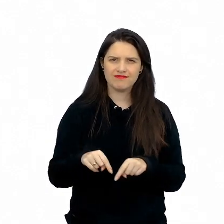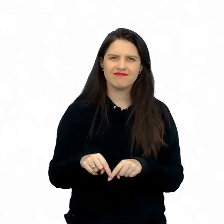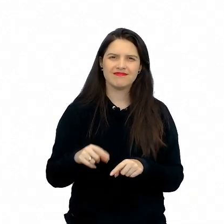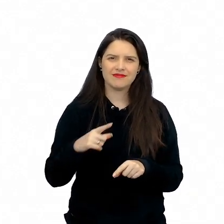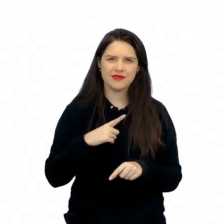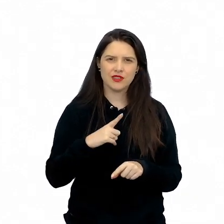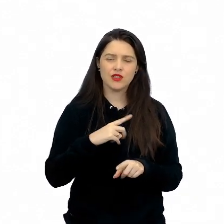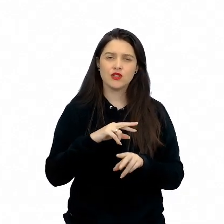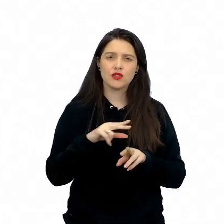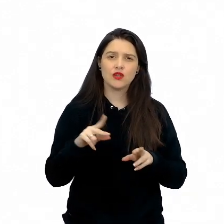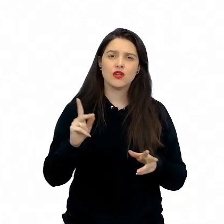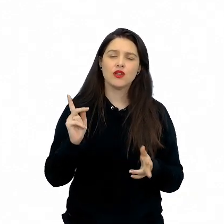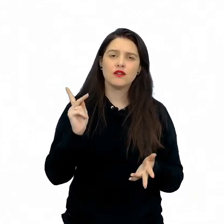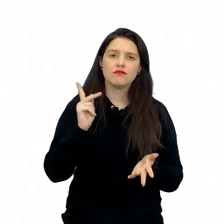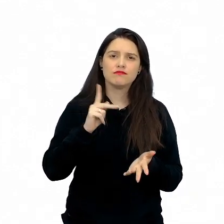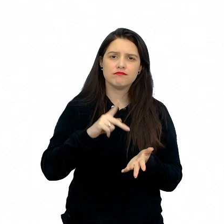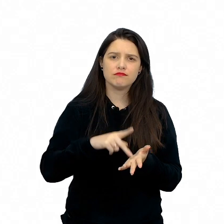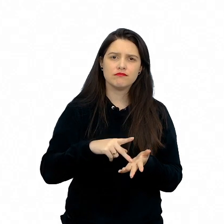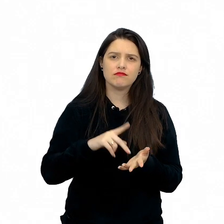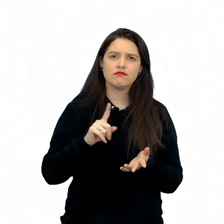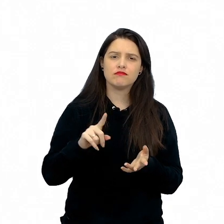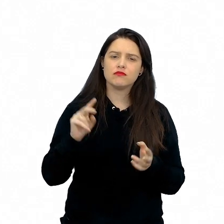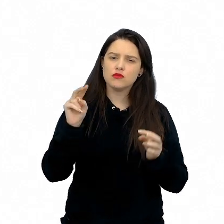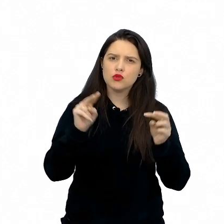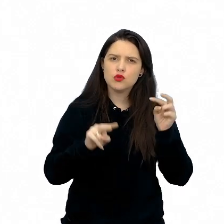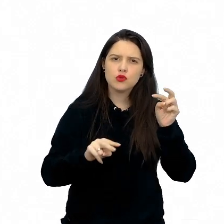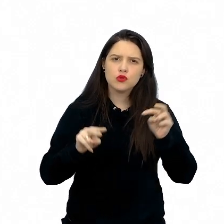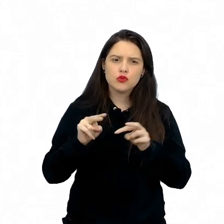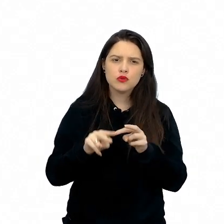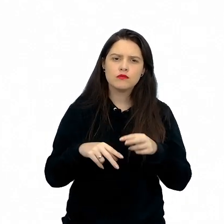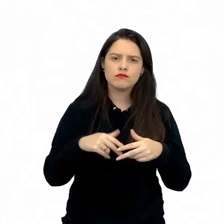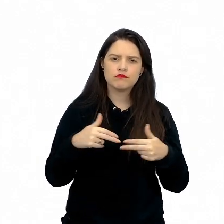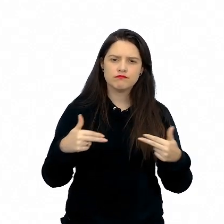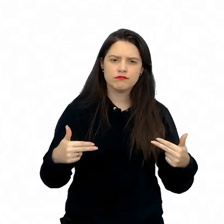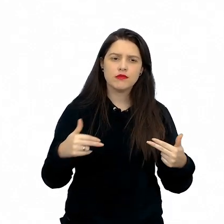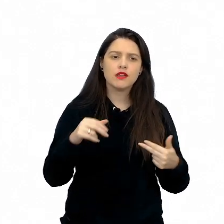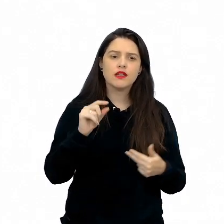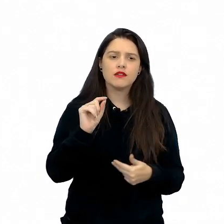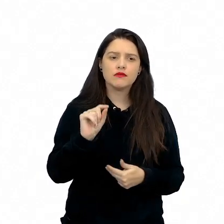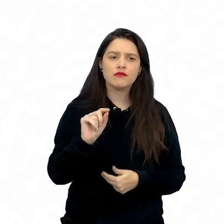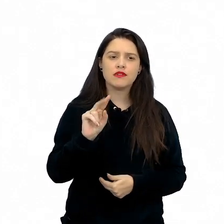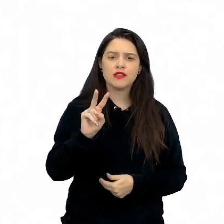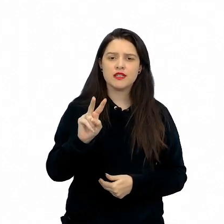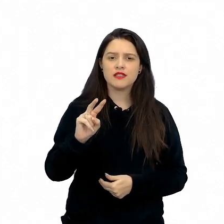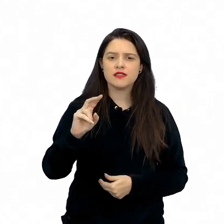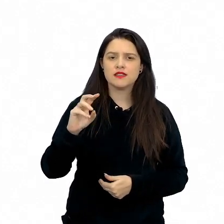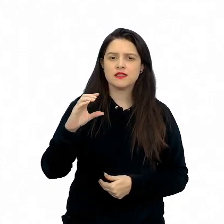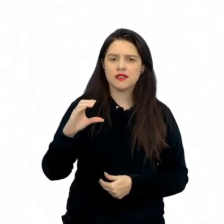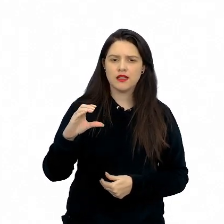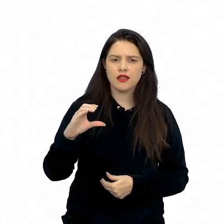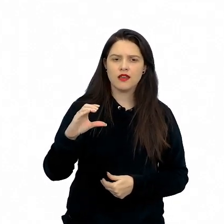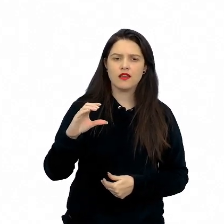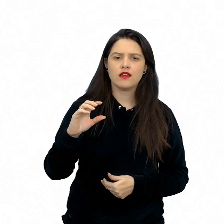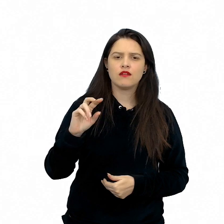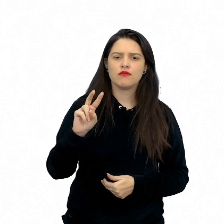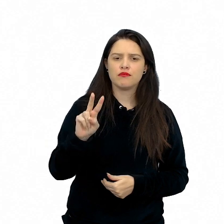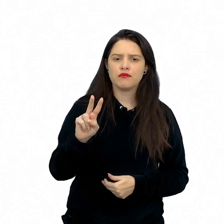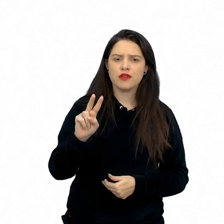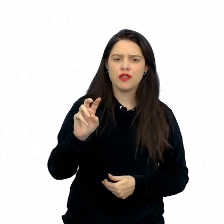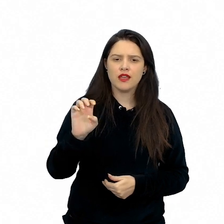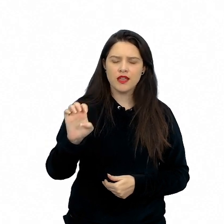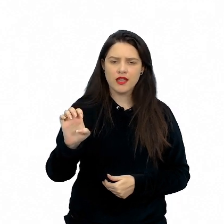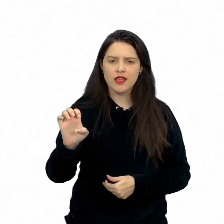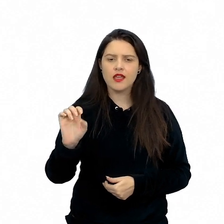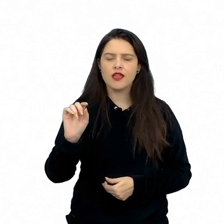montar, enxergar, olha, ele vai ter que enxergar um triângulo retângulo, C, E, V. C medido